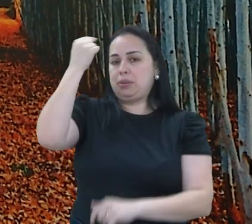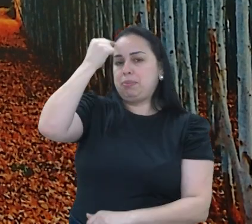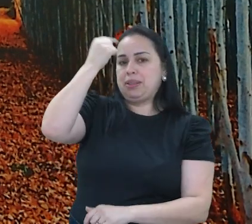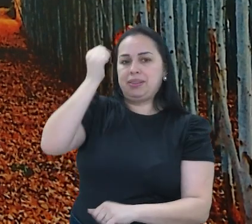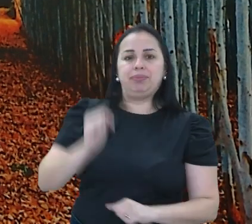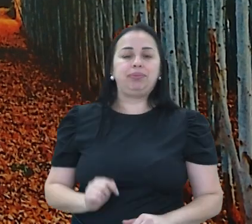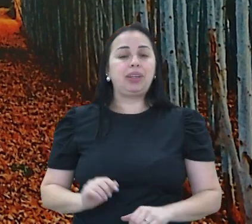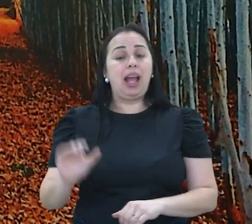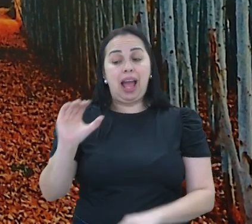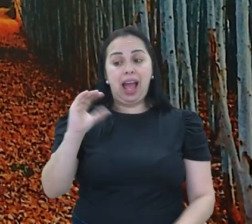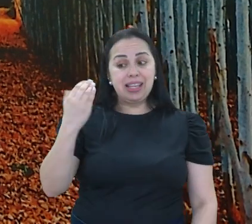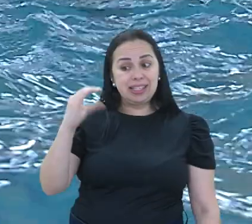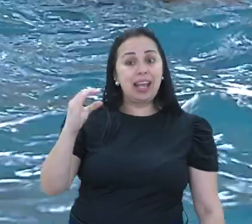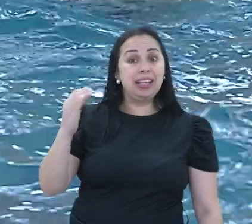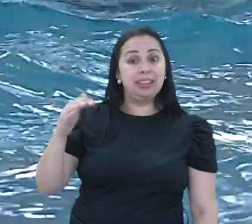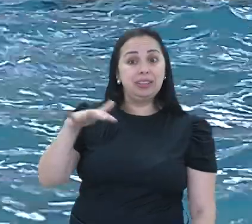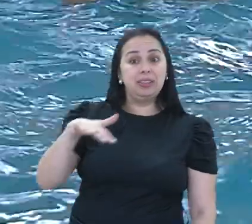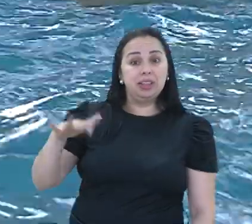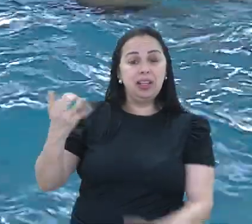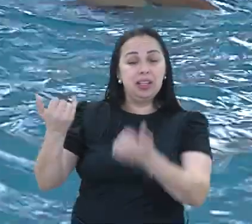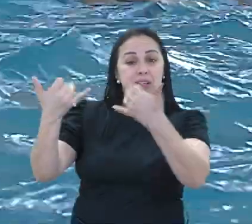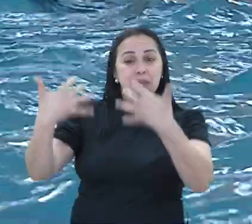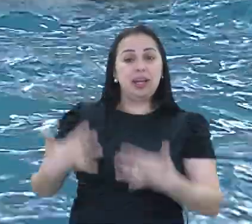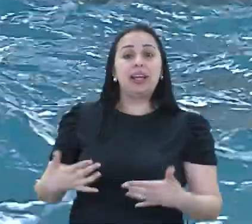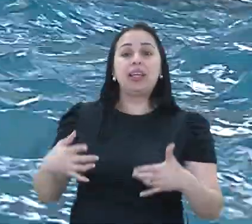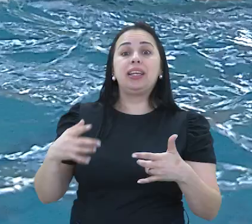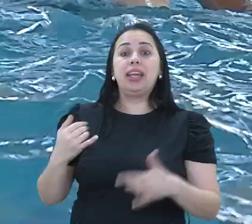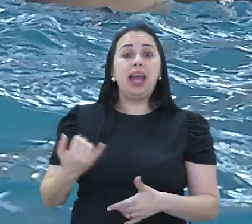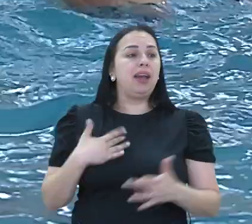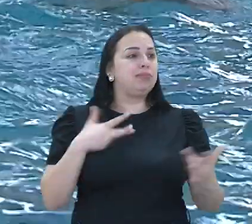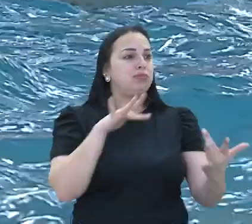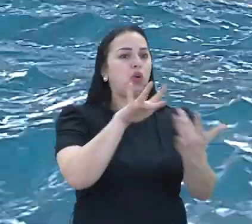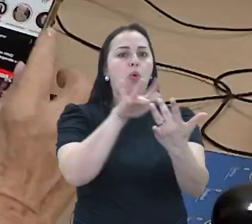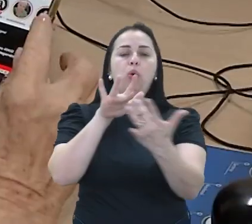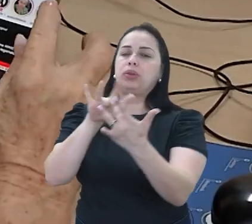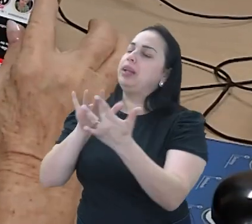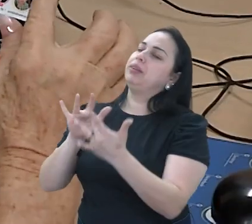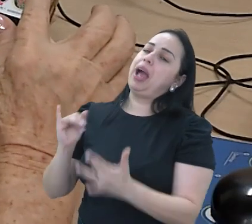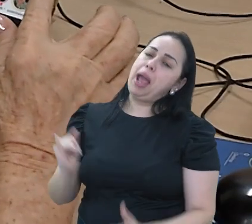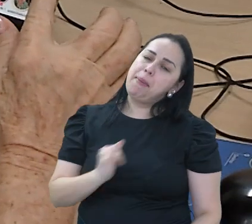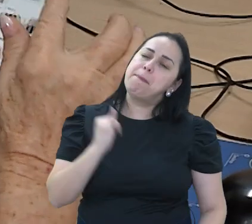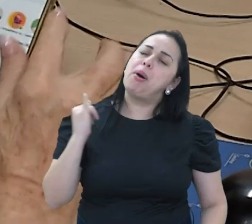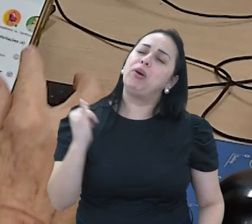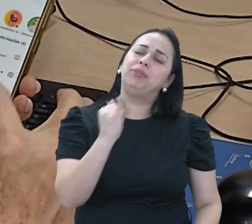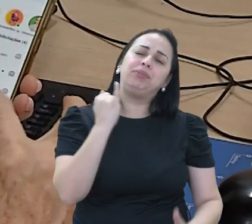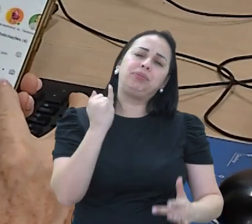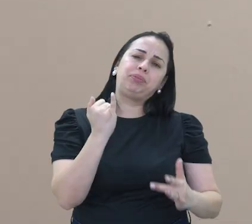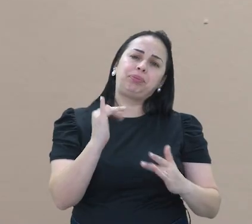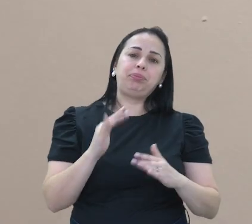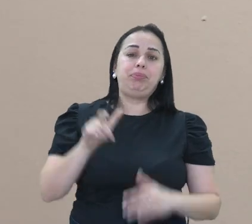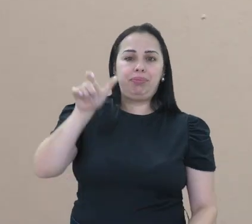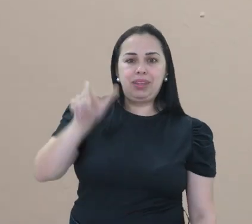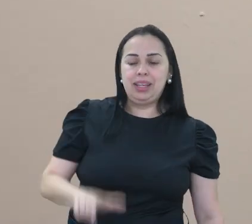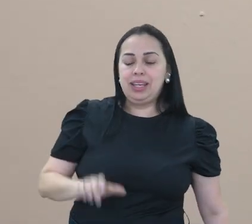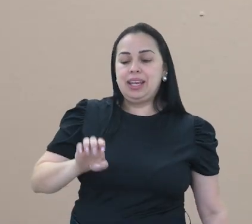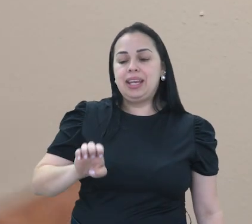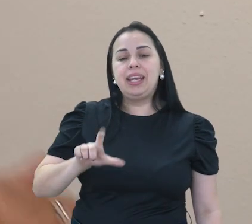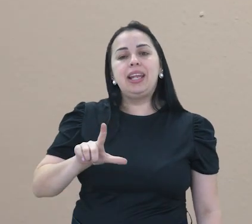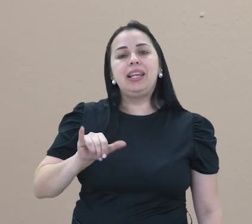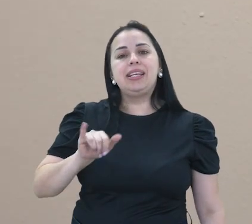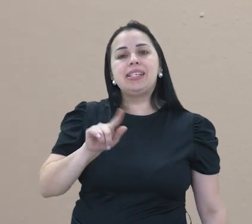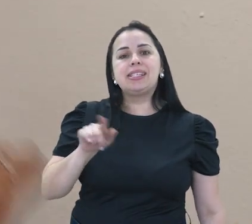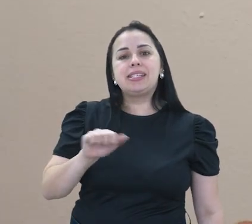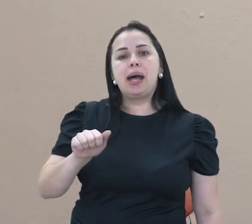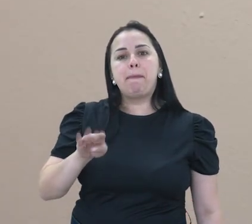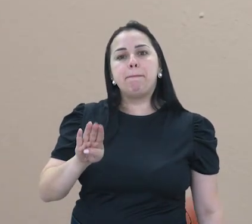e na função cognitiva. A ciência reconhece também a importância da interação social na saúde do cérebro. A vida de